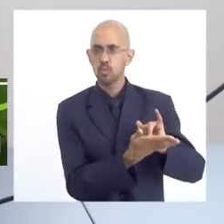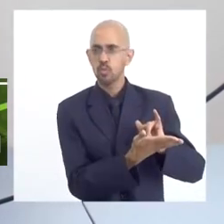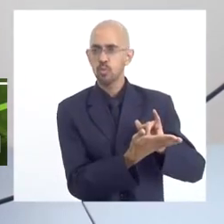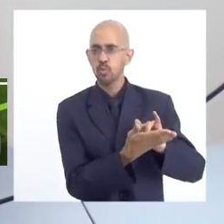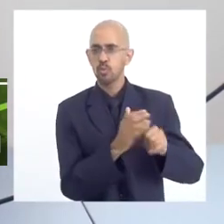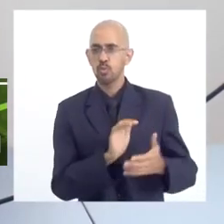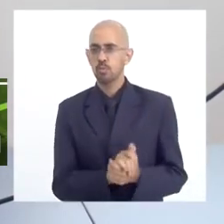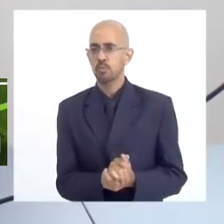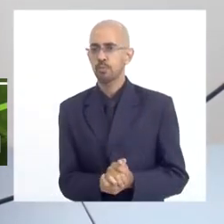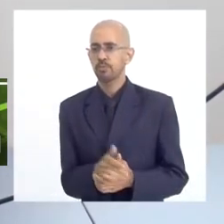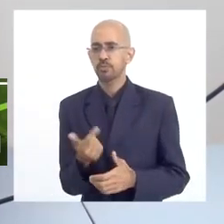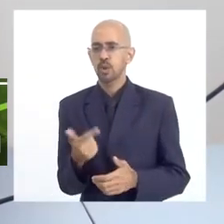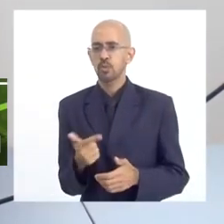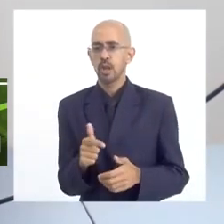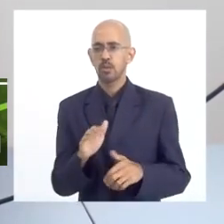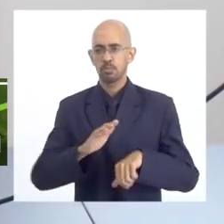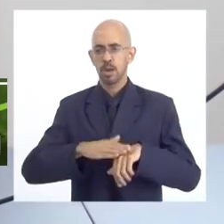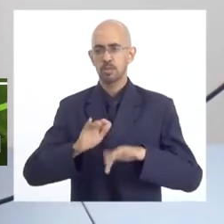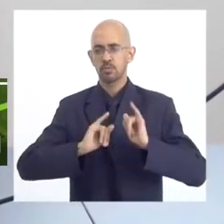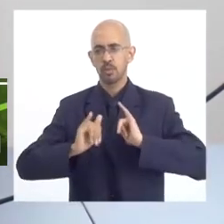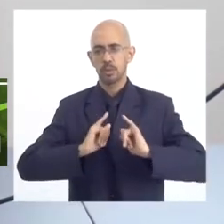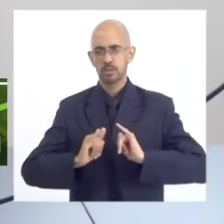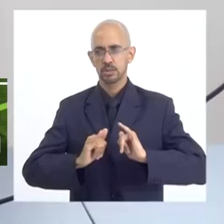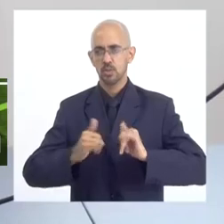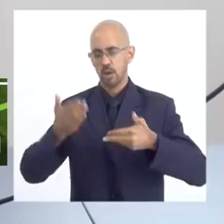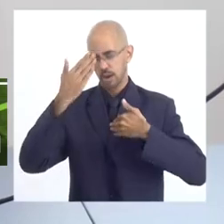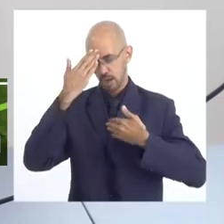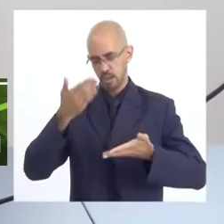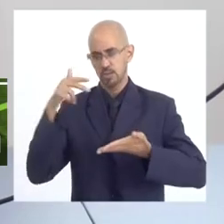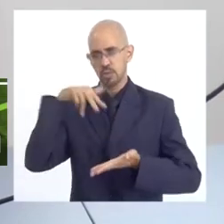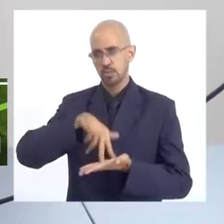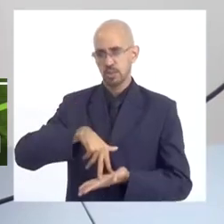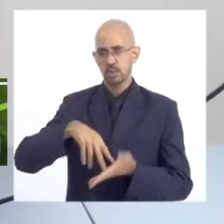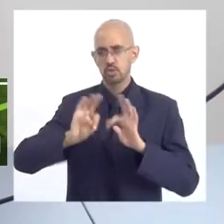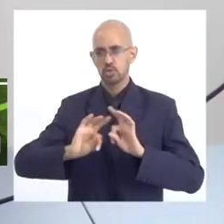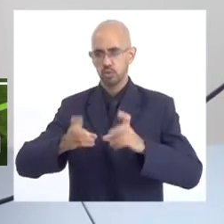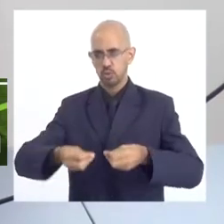Então, nada mais havendo a tratar, eu quero agradecer a presença de todos, dando